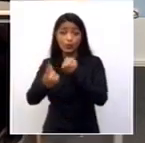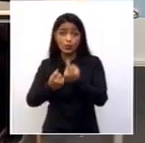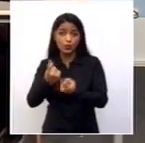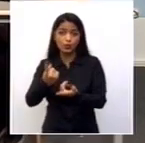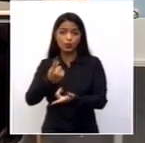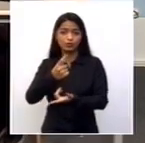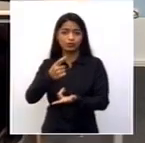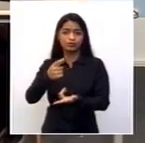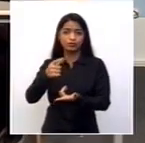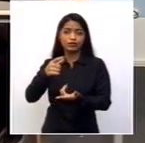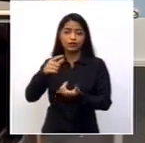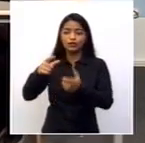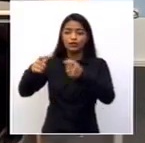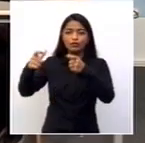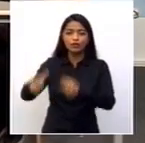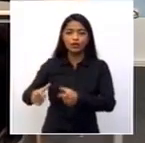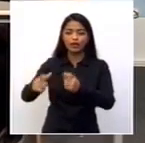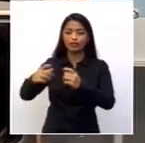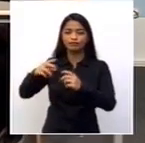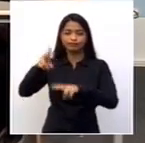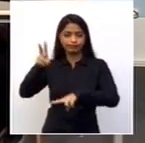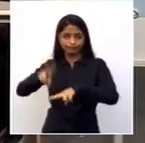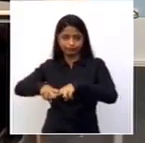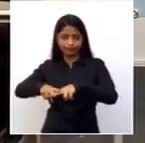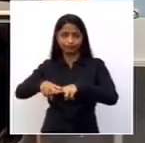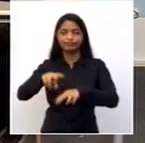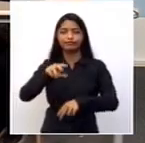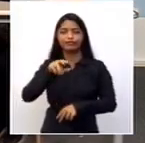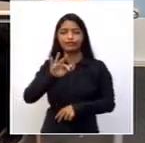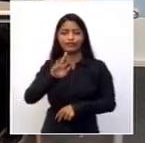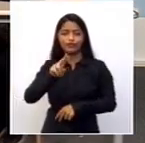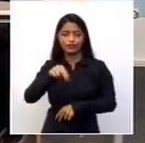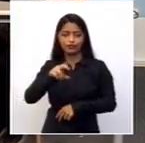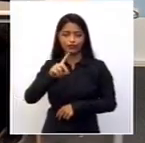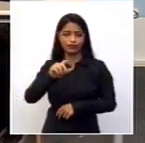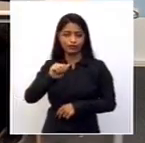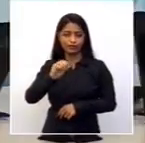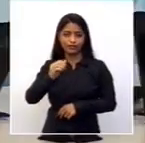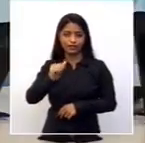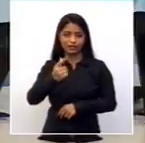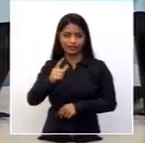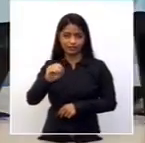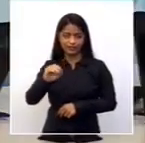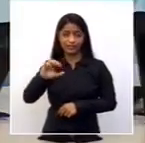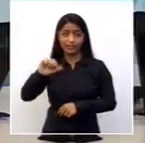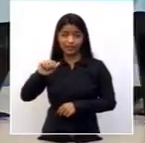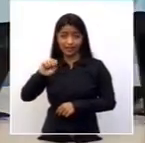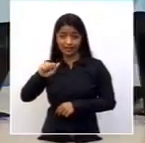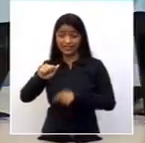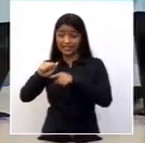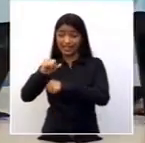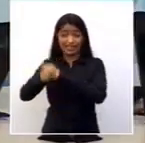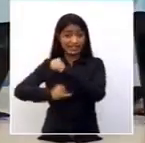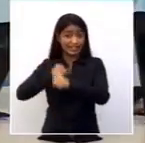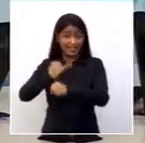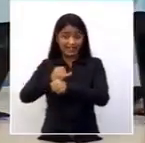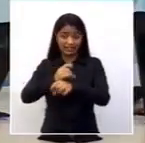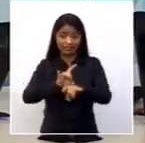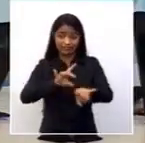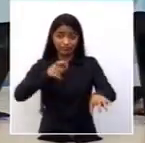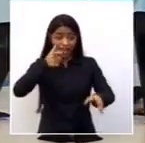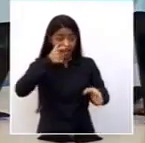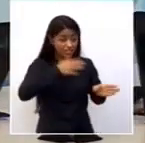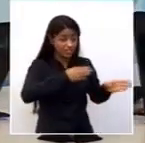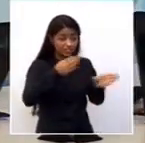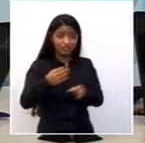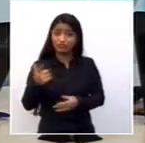nas unidades prisionais, na Fundação Casa, que os professores estão trabalhando por meio de roteiros de atividades, que não existe esse